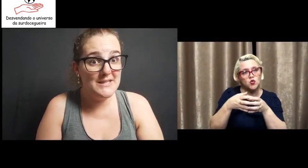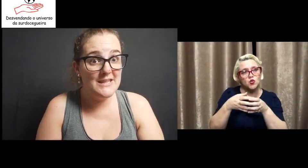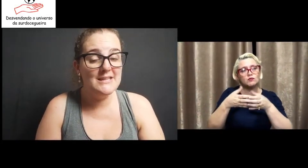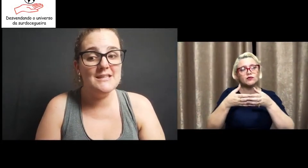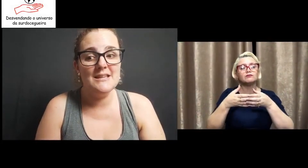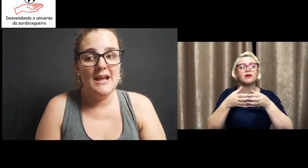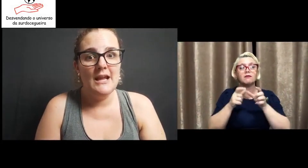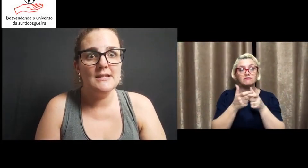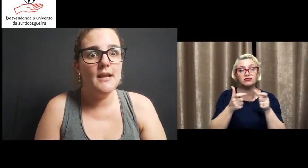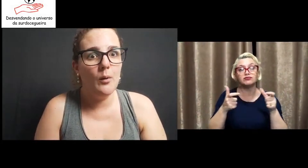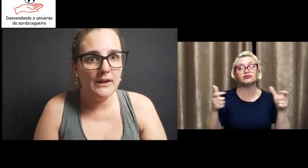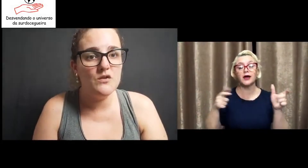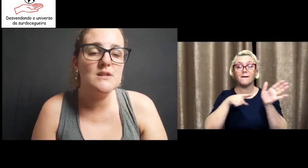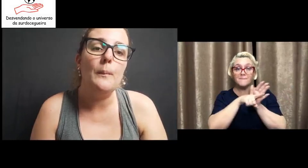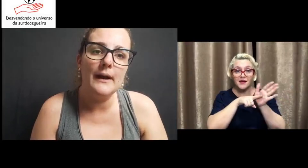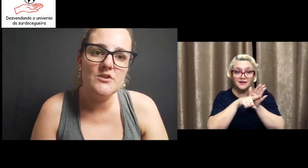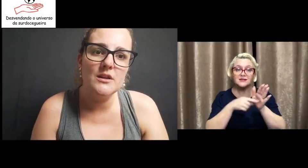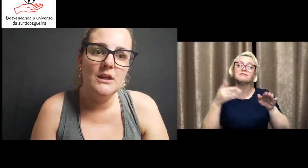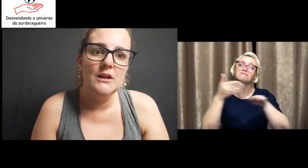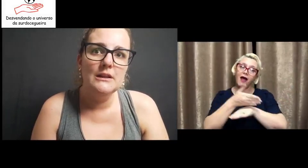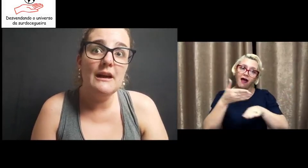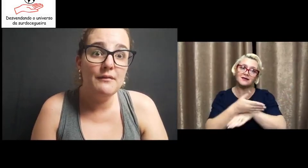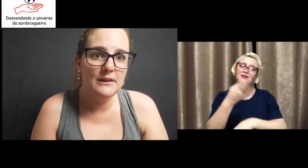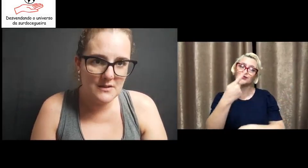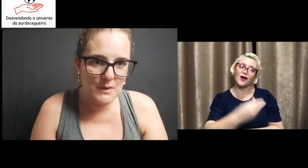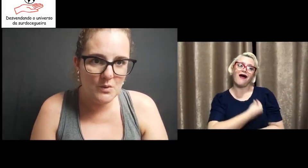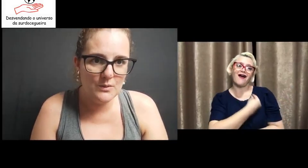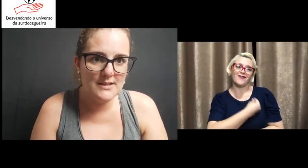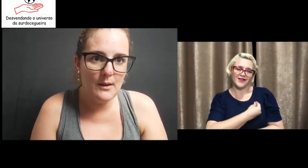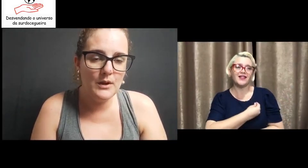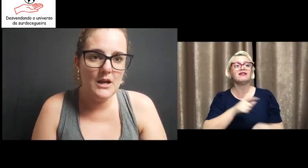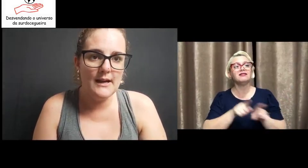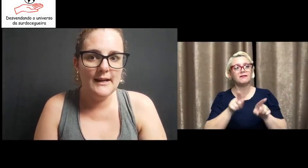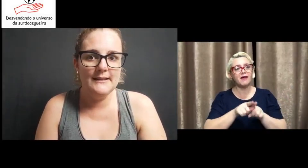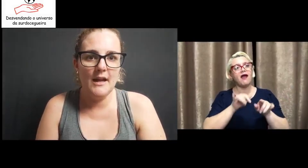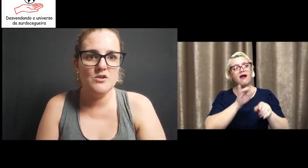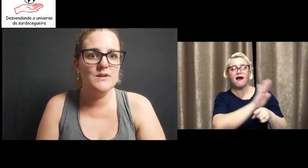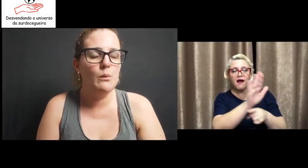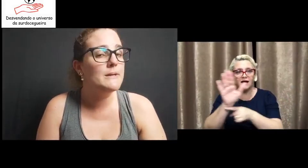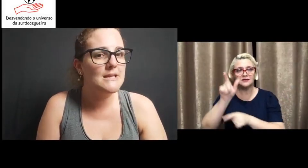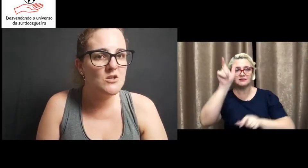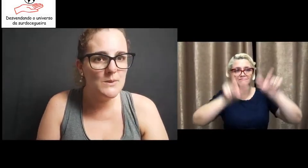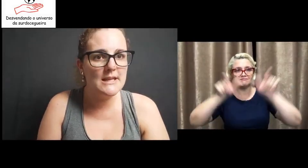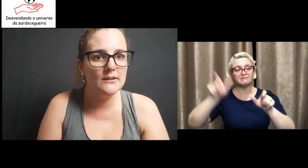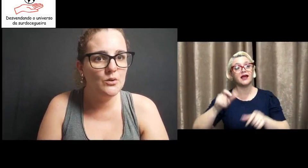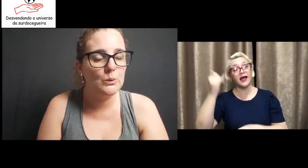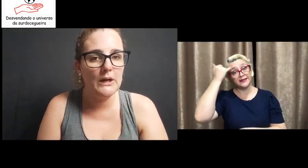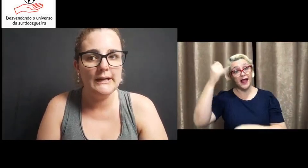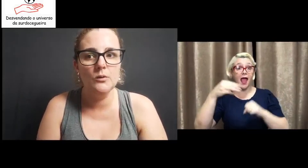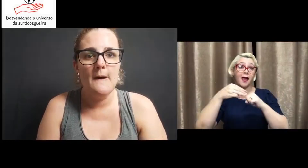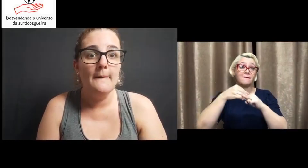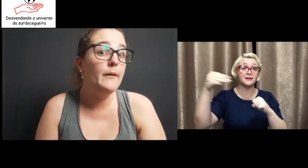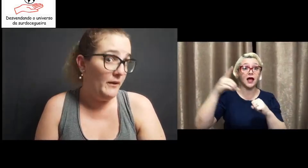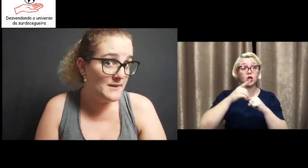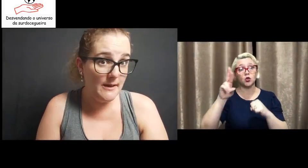nossas pesquisas, elas realmente façam parte da vida das pessoas, né? Porque a ideia de fazer uma pesquisa de mestrado e